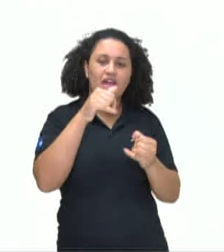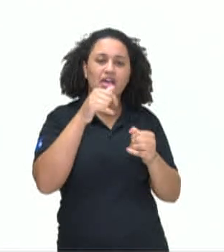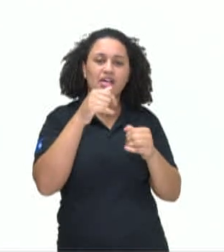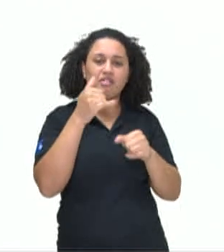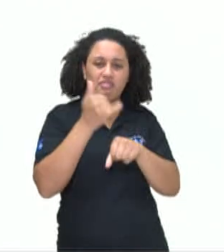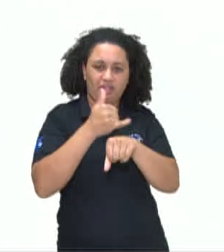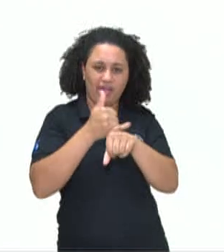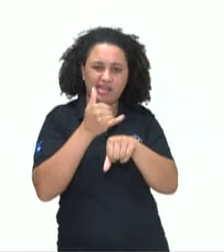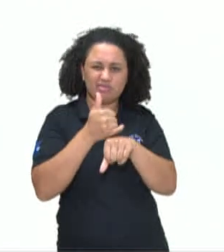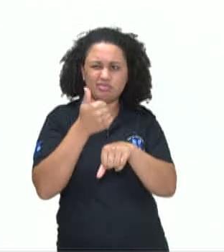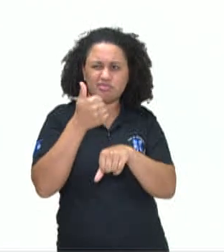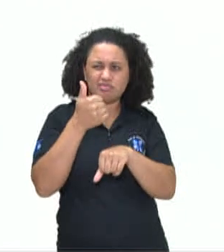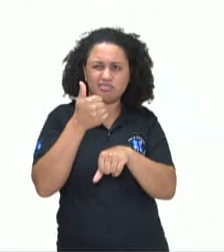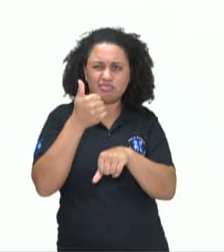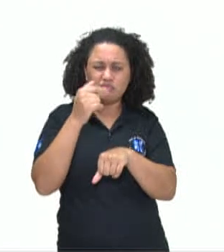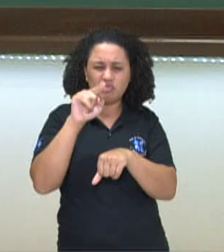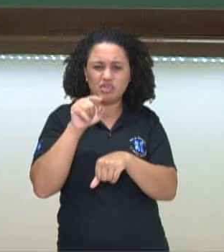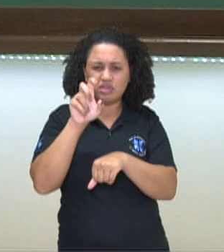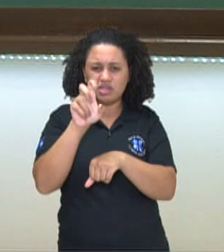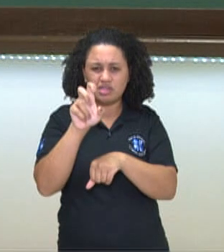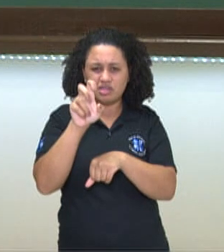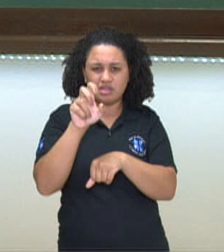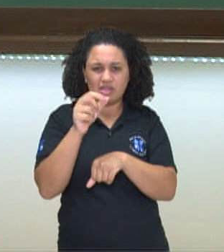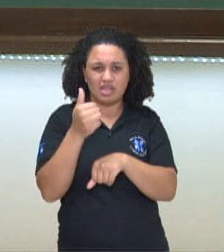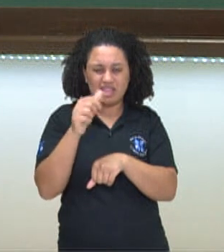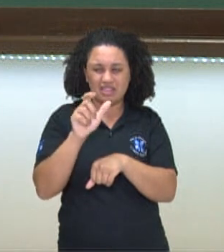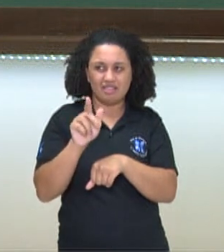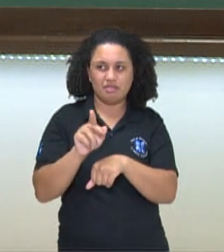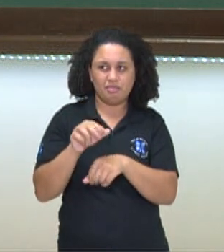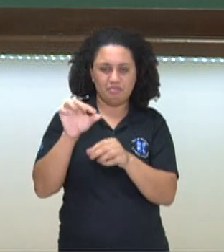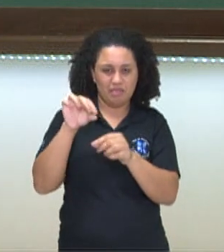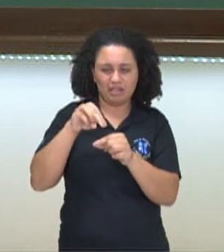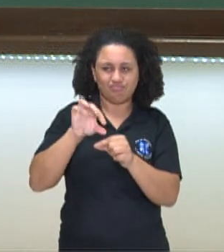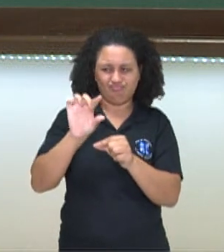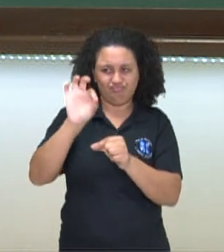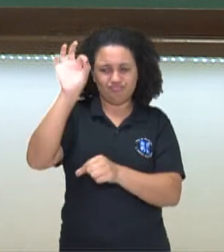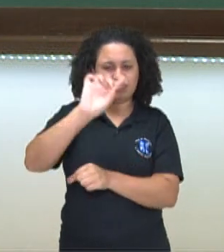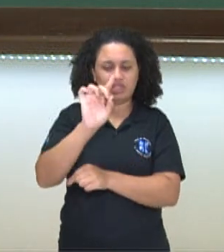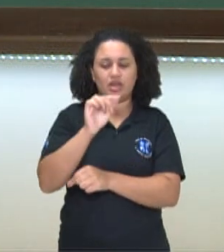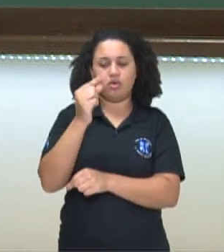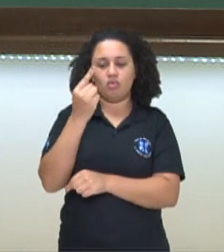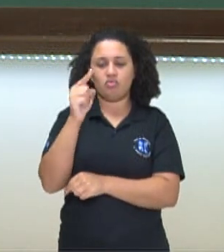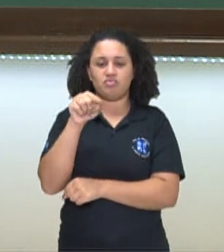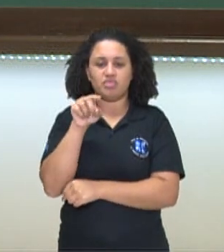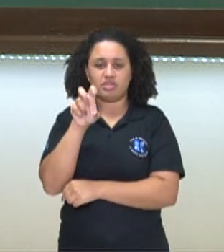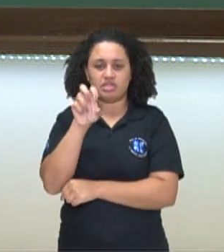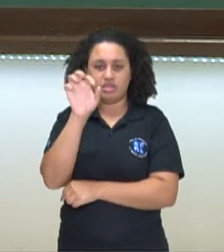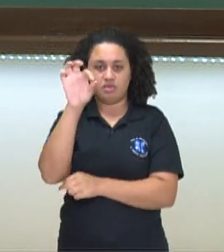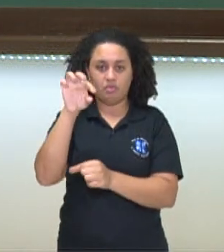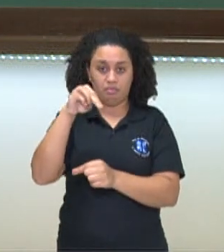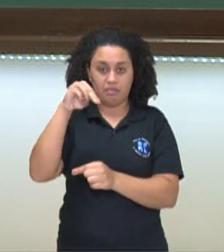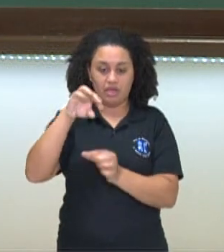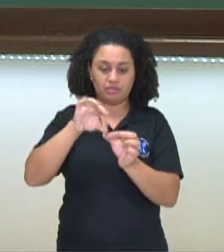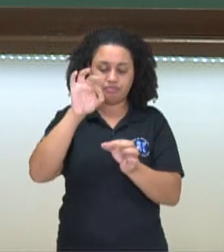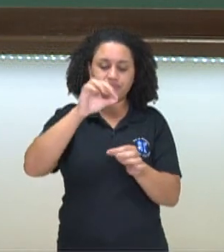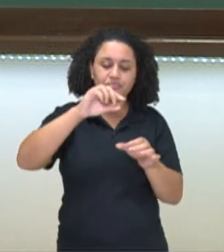metros, de 1,5 metro, 15 metros não, 1,5 metro, que você enterra numa região